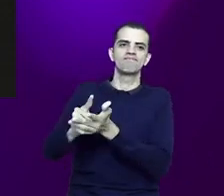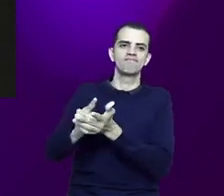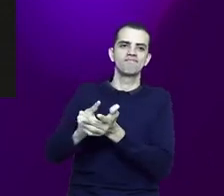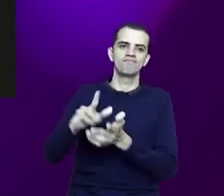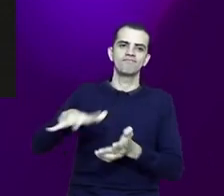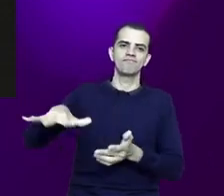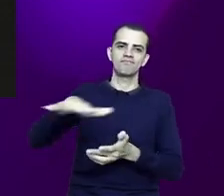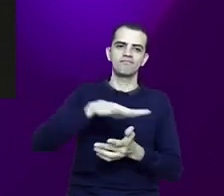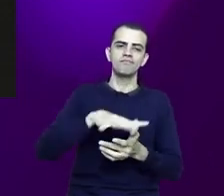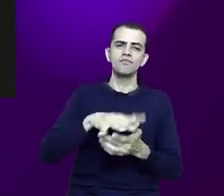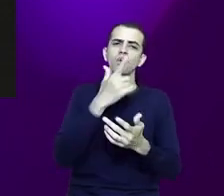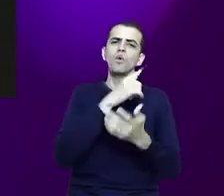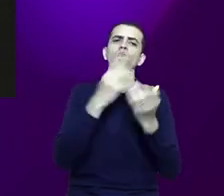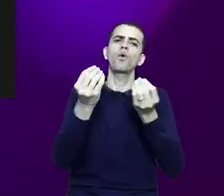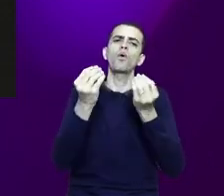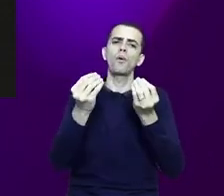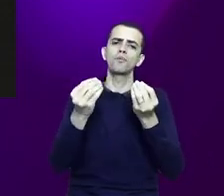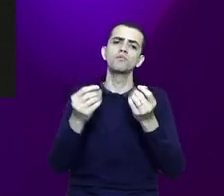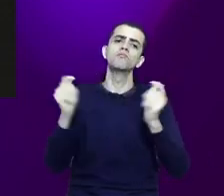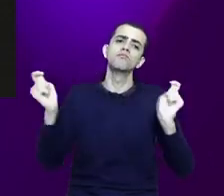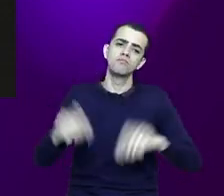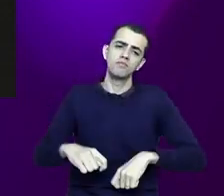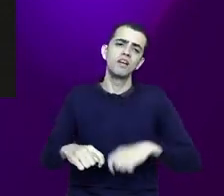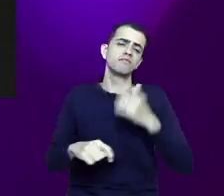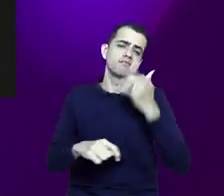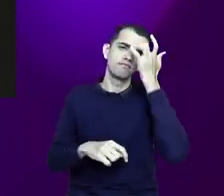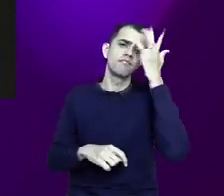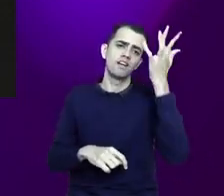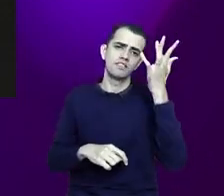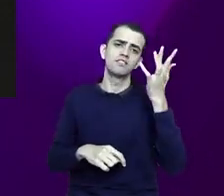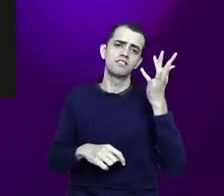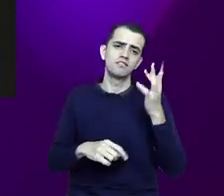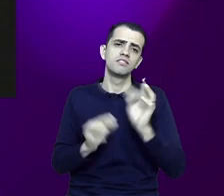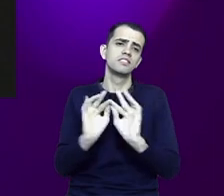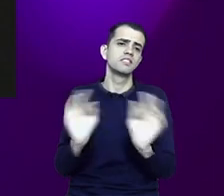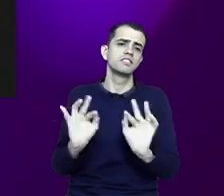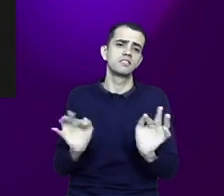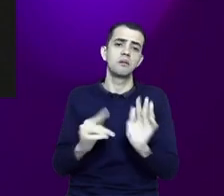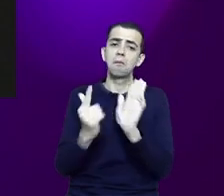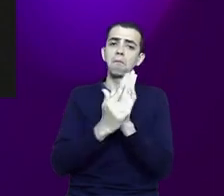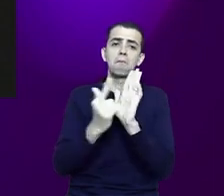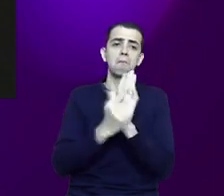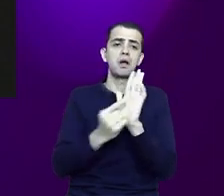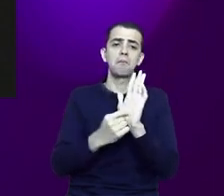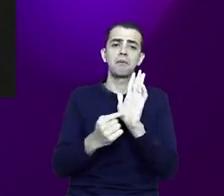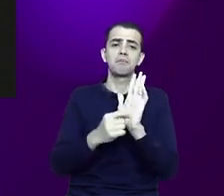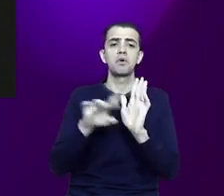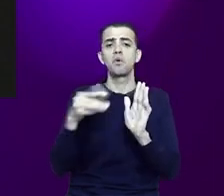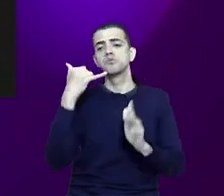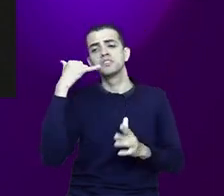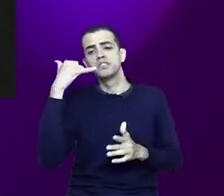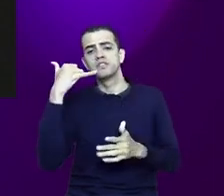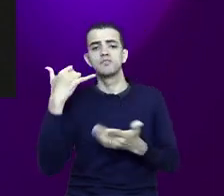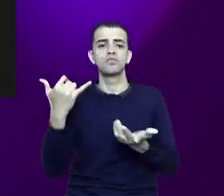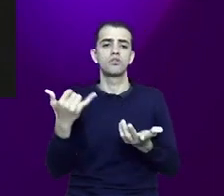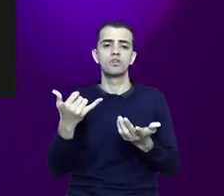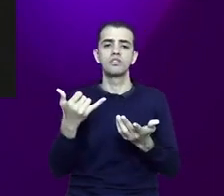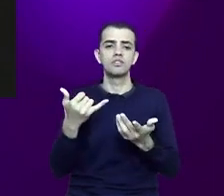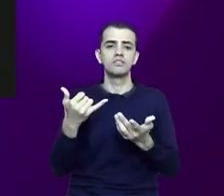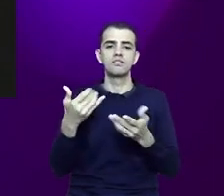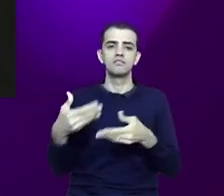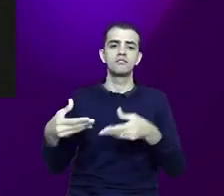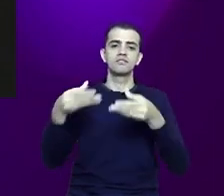gente consegue fazer isso de forma simples e grátis? A resposta é sim, com um pedaço de papel, com um smartphone dobrado, a gente